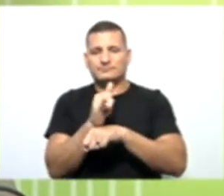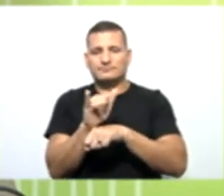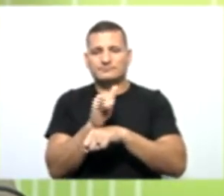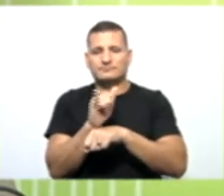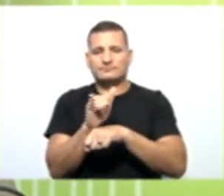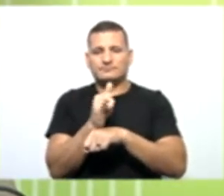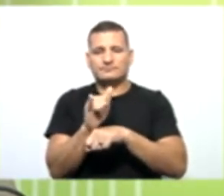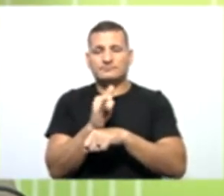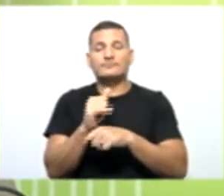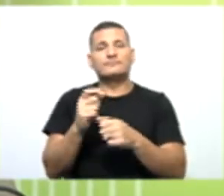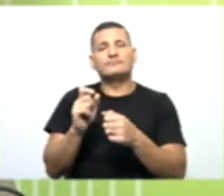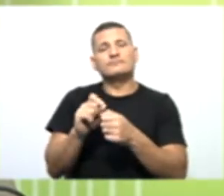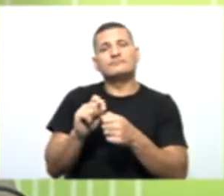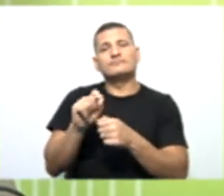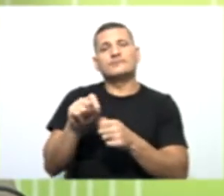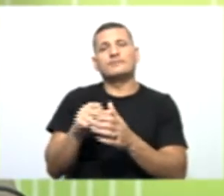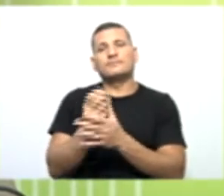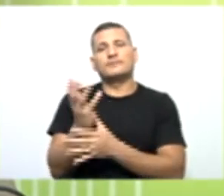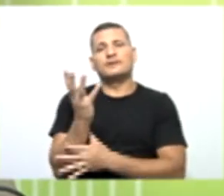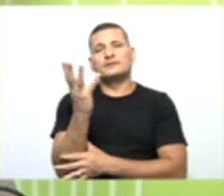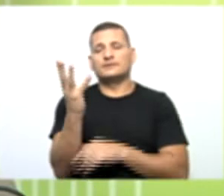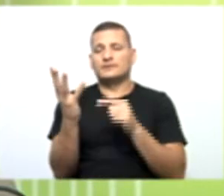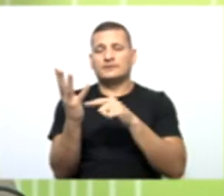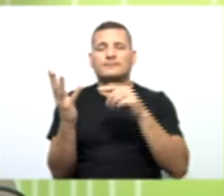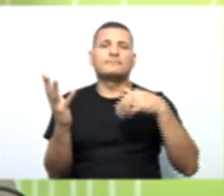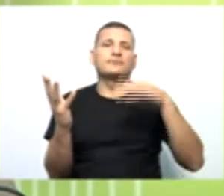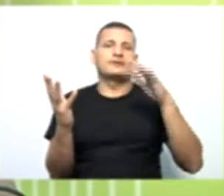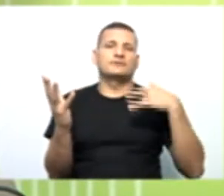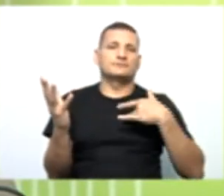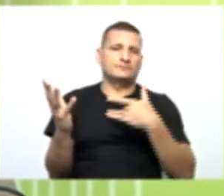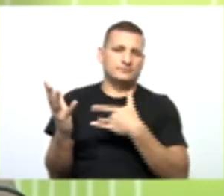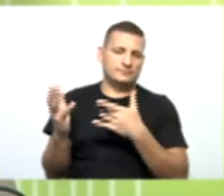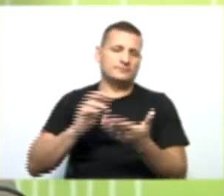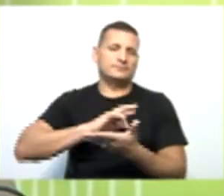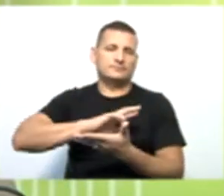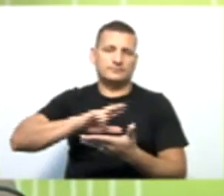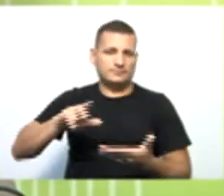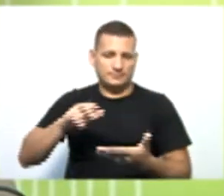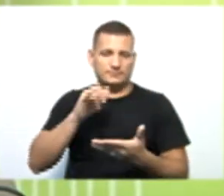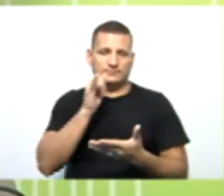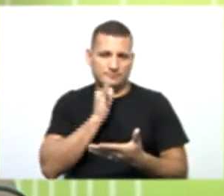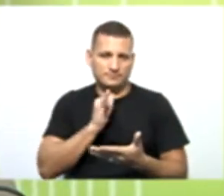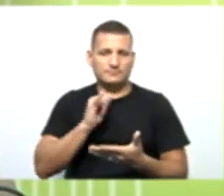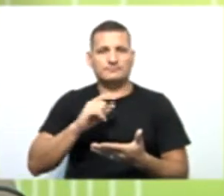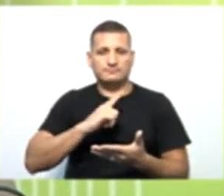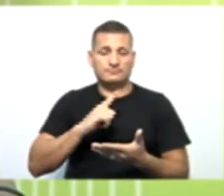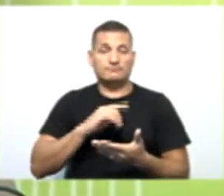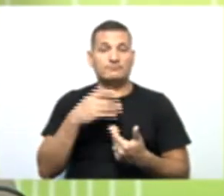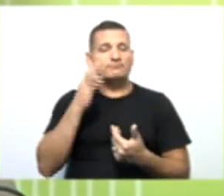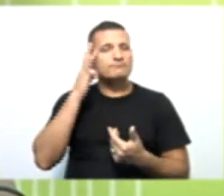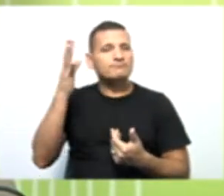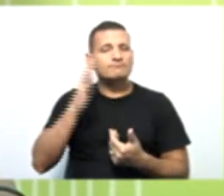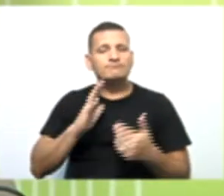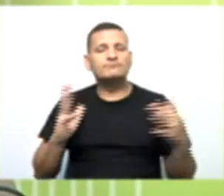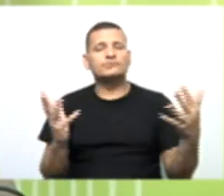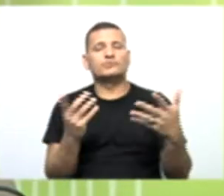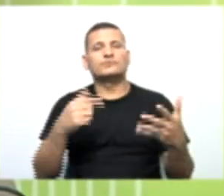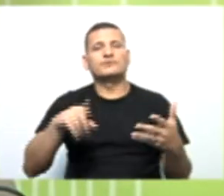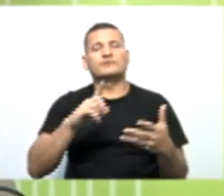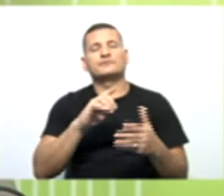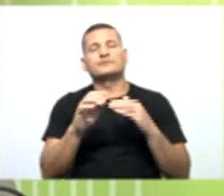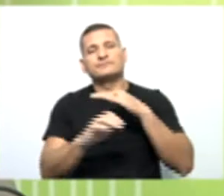não fazer com que a planta fique mais sadia. Enfim, imagina que todas essas organizações